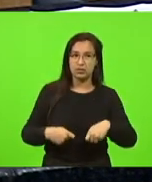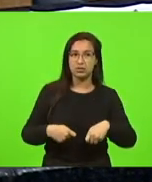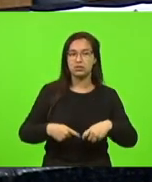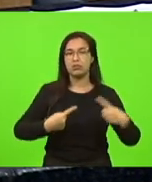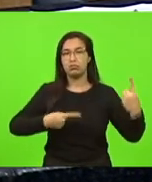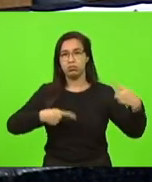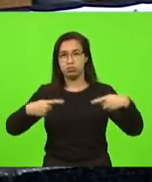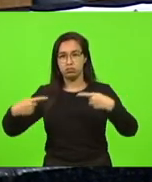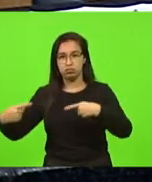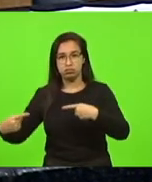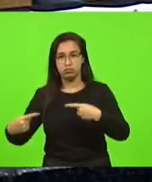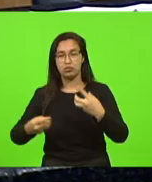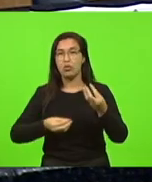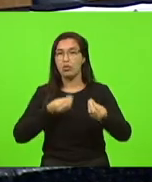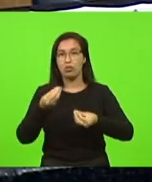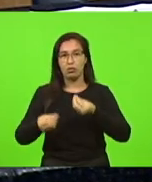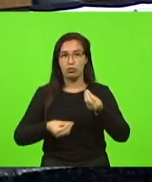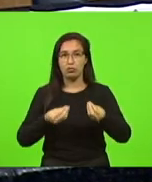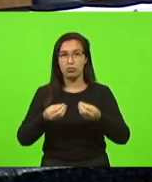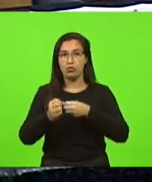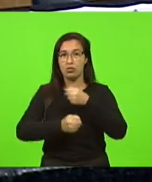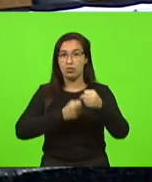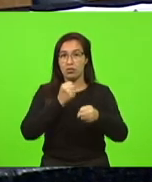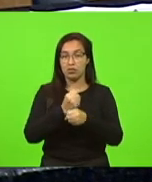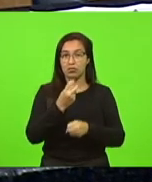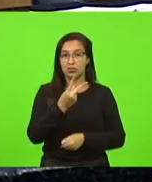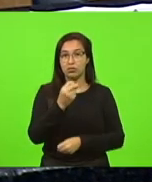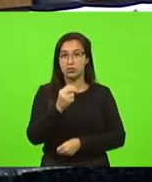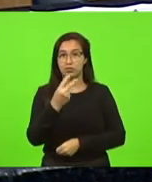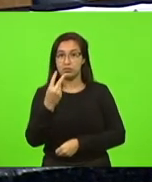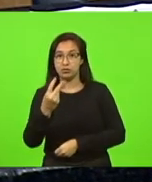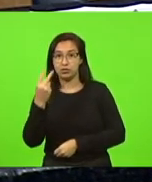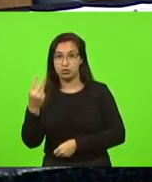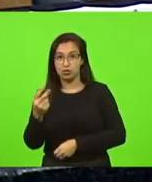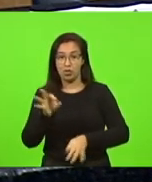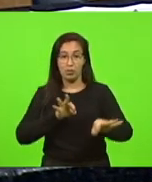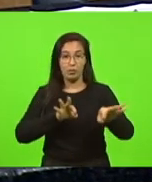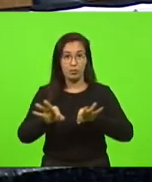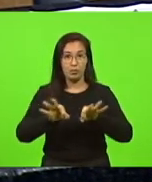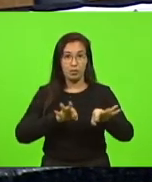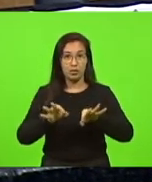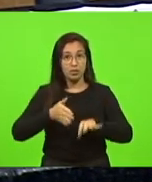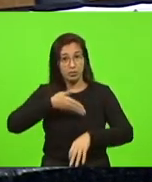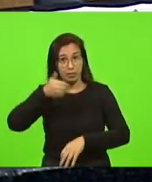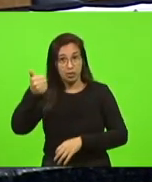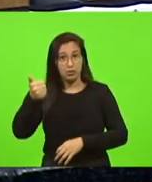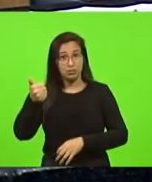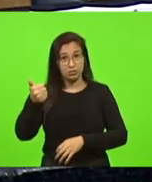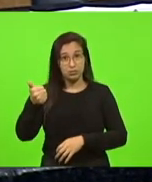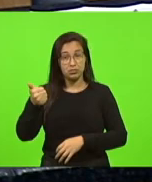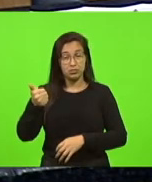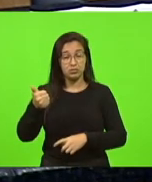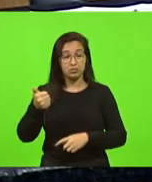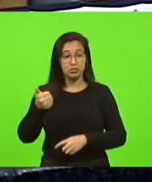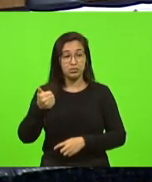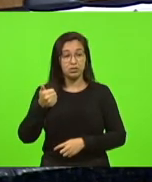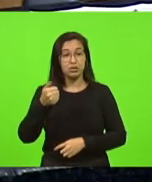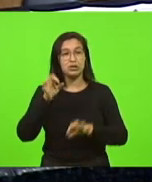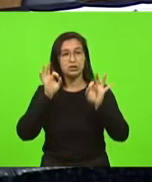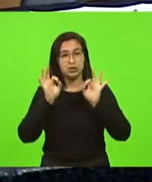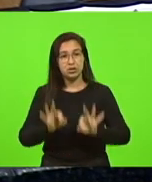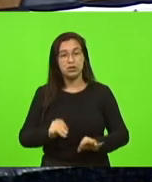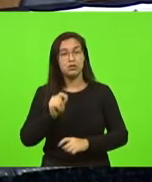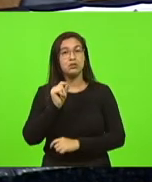a partir da virada do ano, um plano melhor cada vez. E, desta forma, eu tenho certeza que,